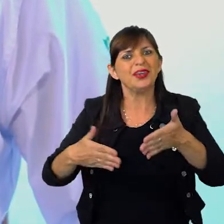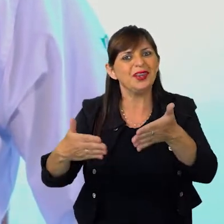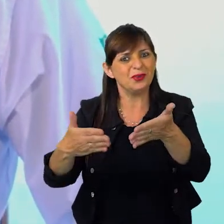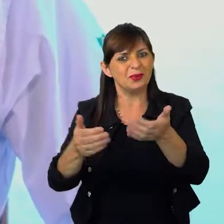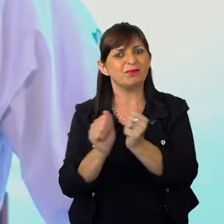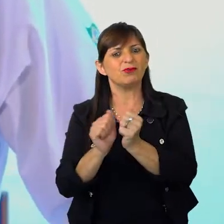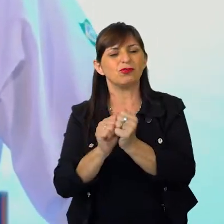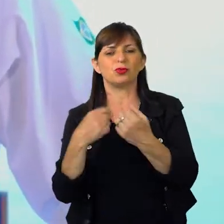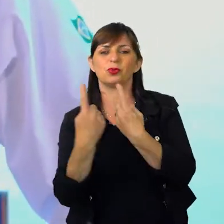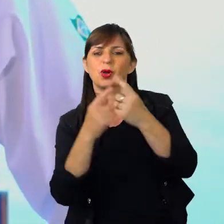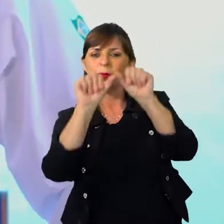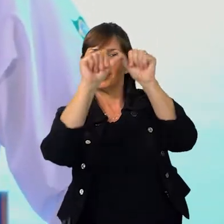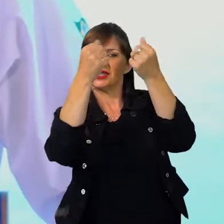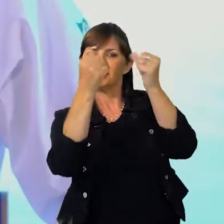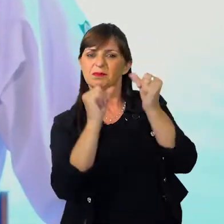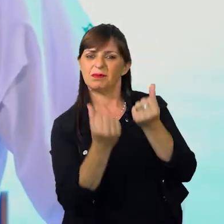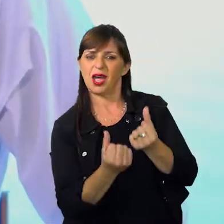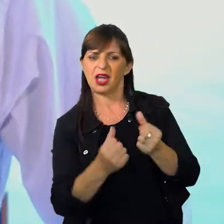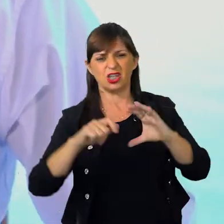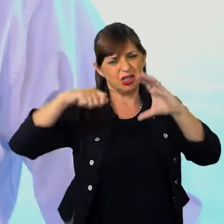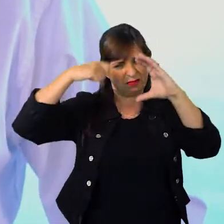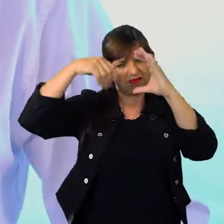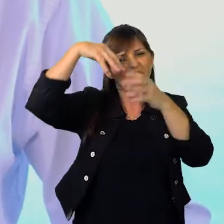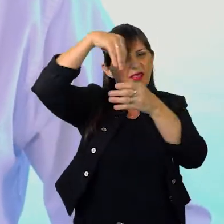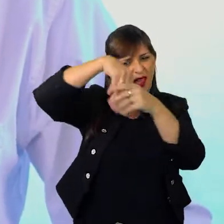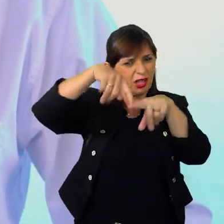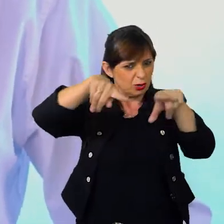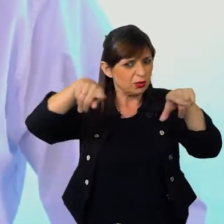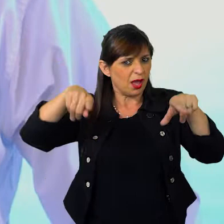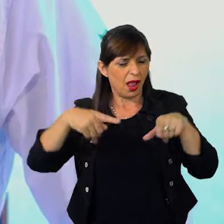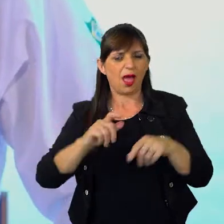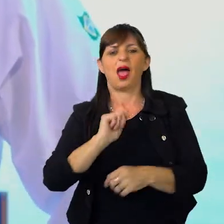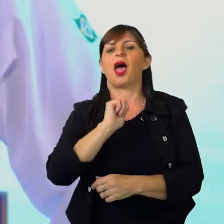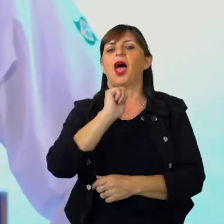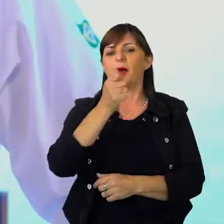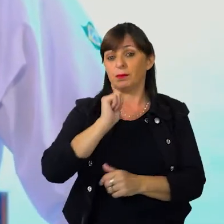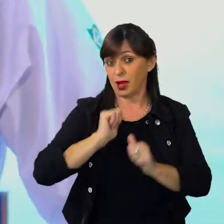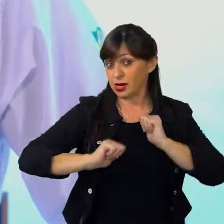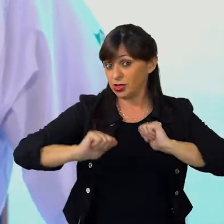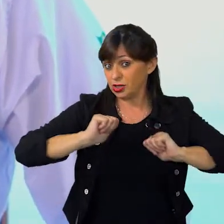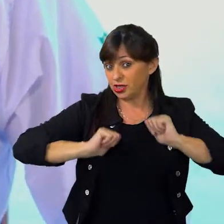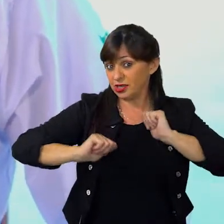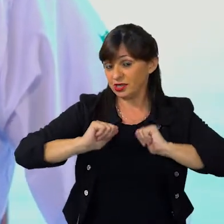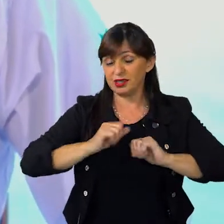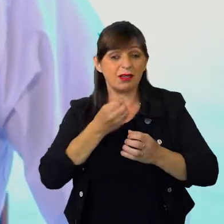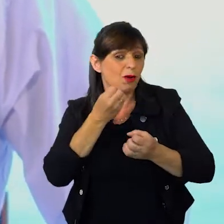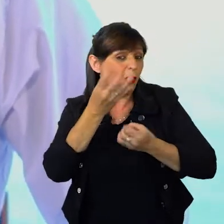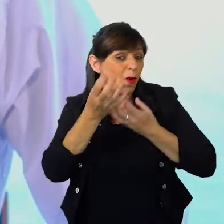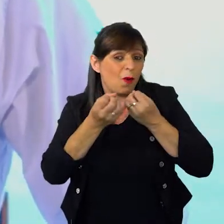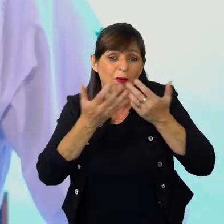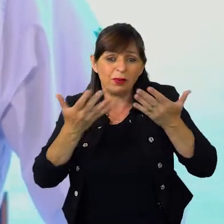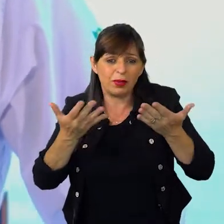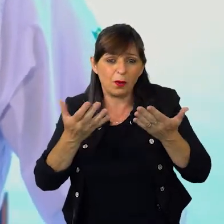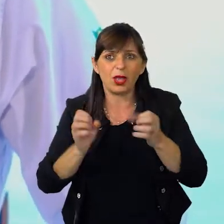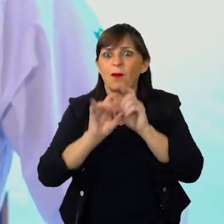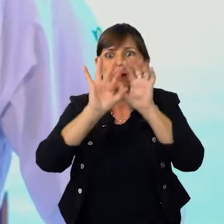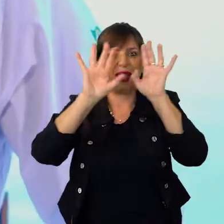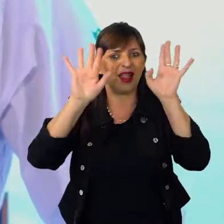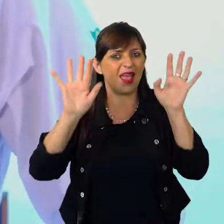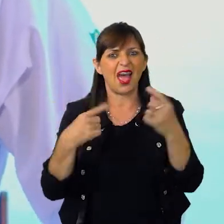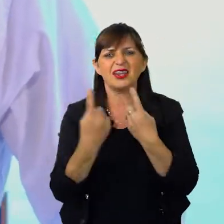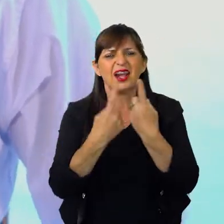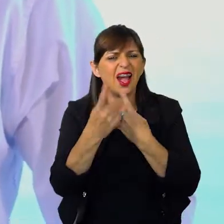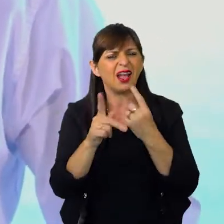fazendo em estúdio e gravamos músicas com artistas que irão brindar a cada episódio não é que uma música